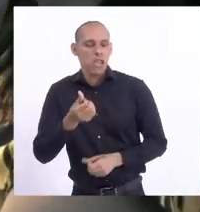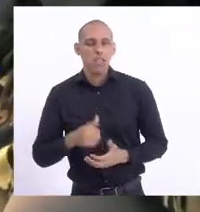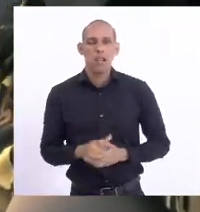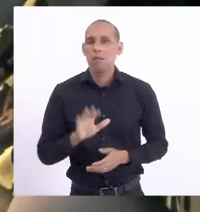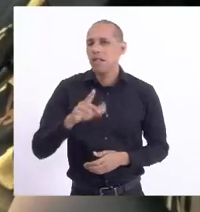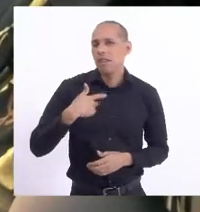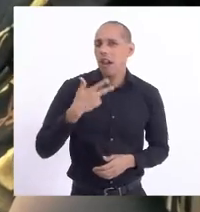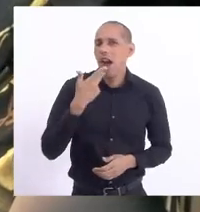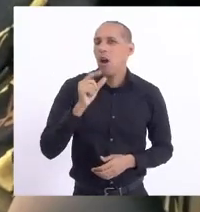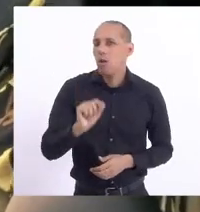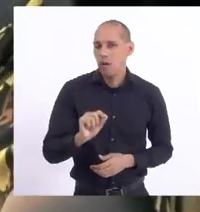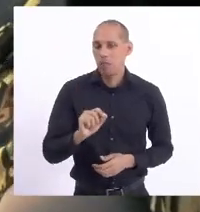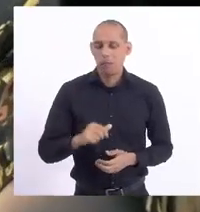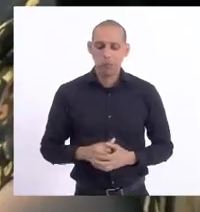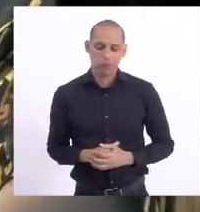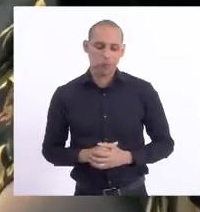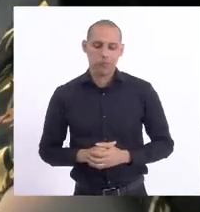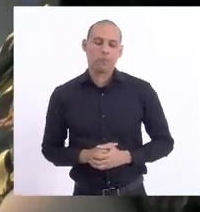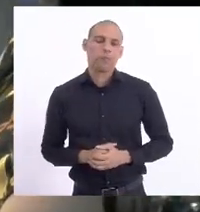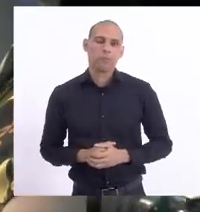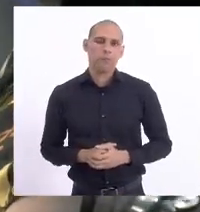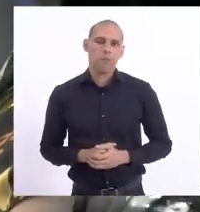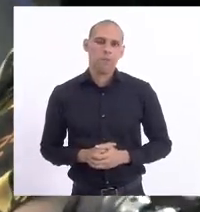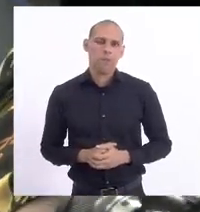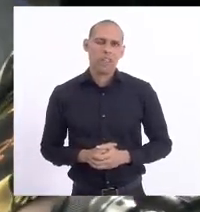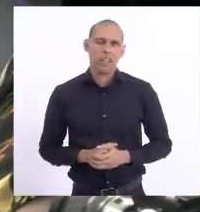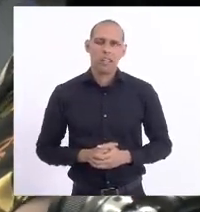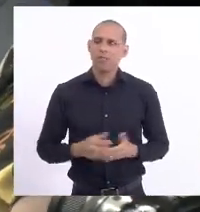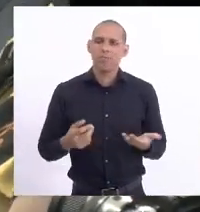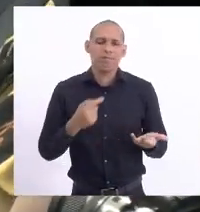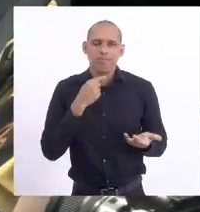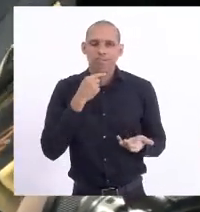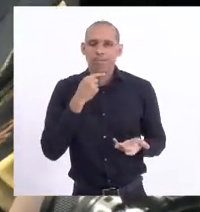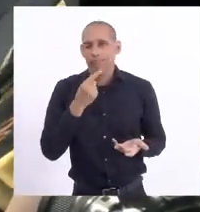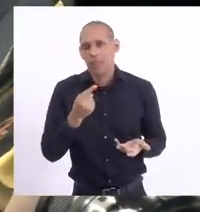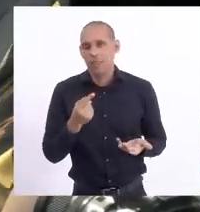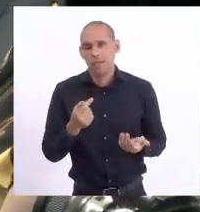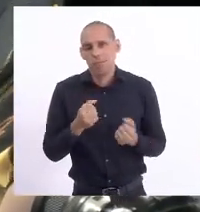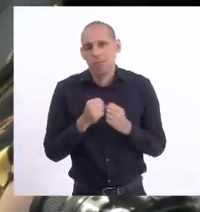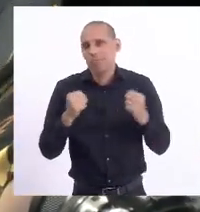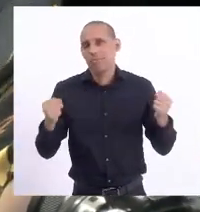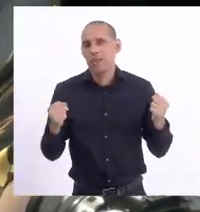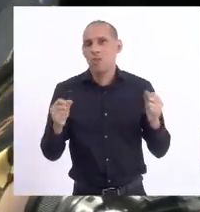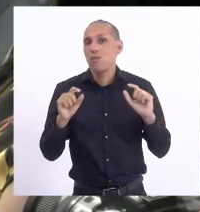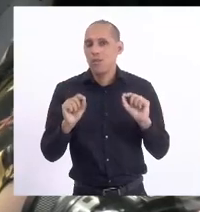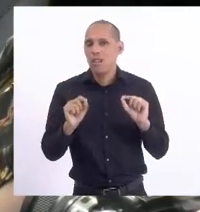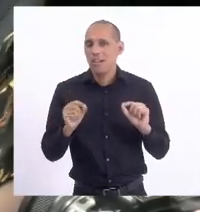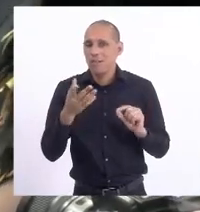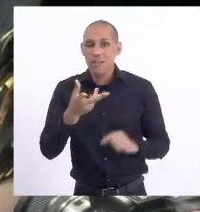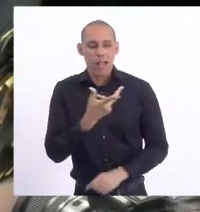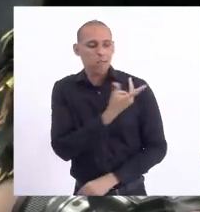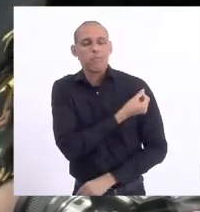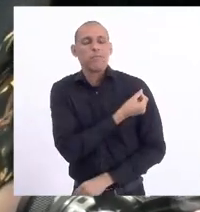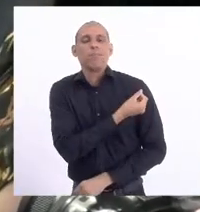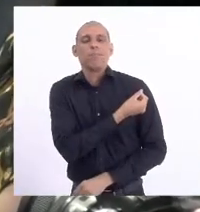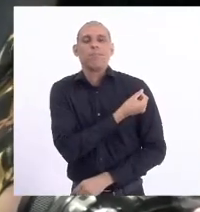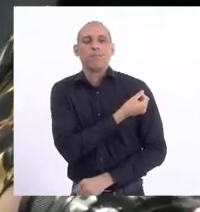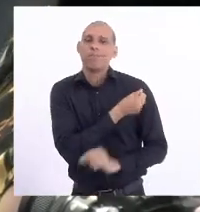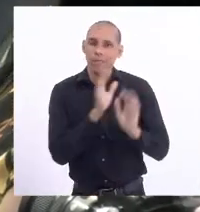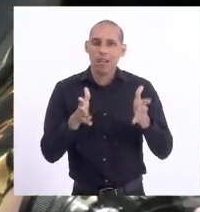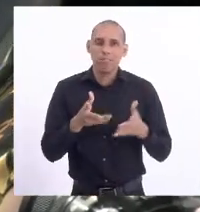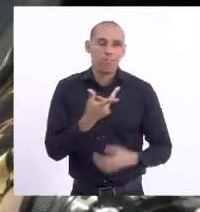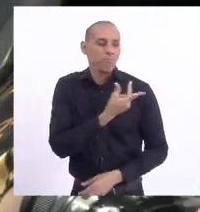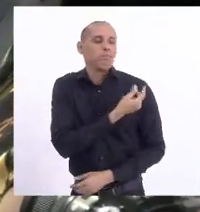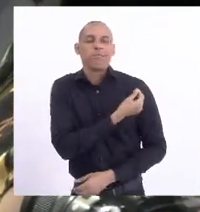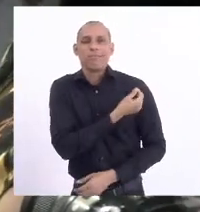dizer o seguinte, que não é possível que você toma vacina. A partir do momento que